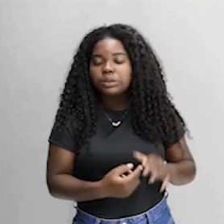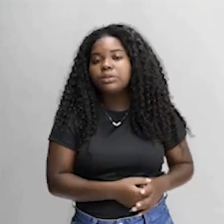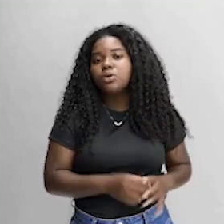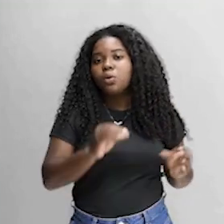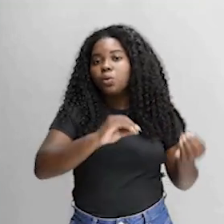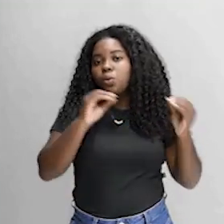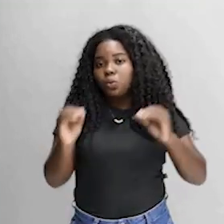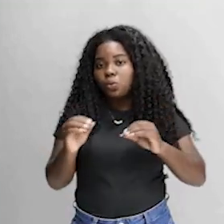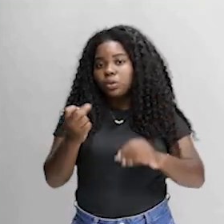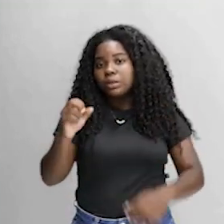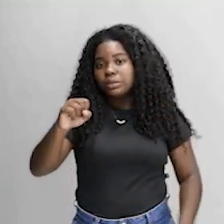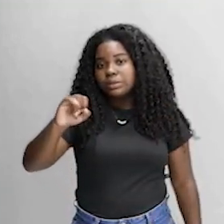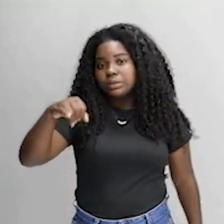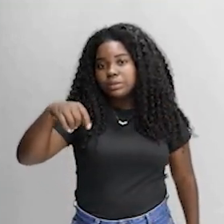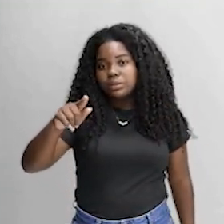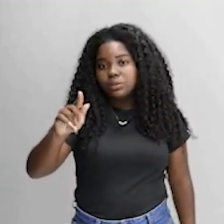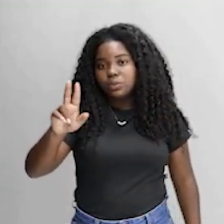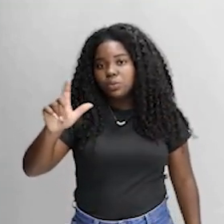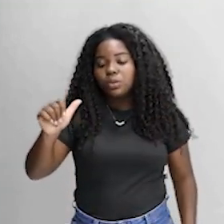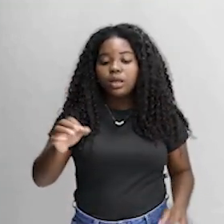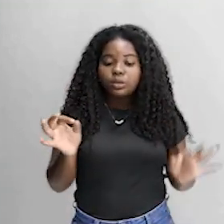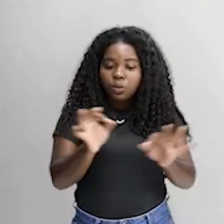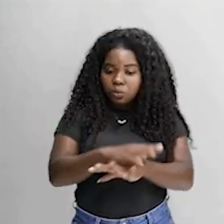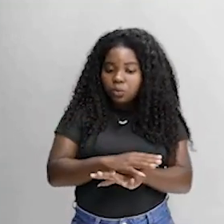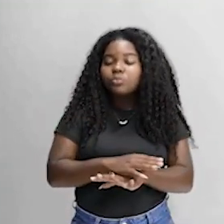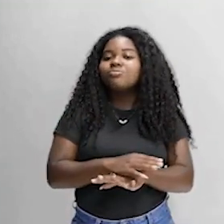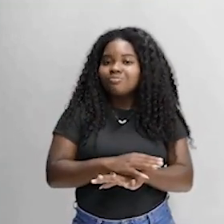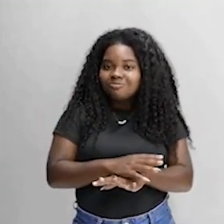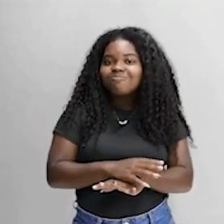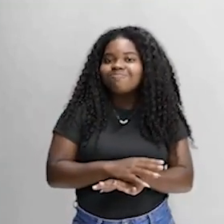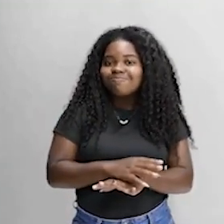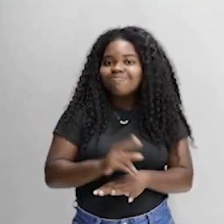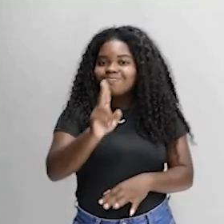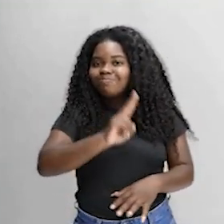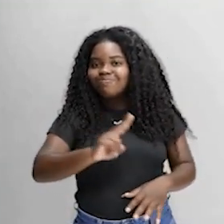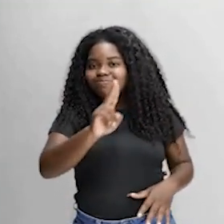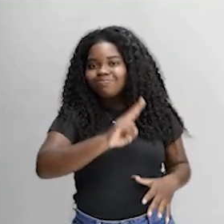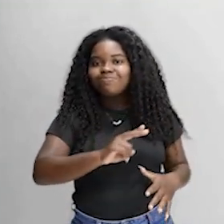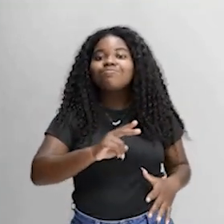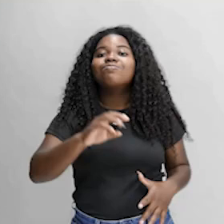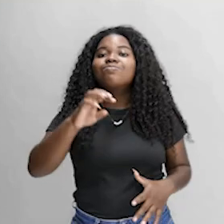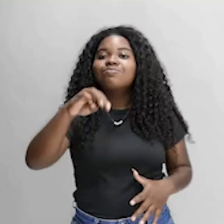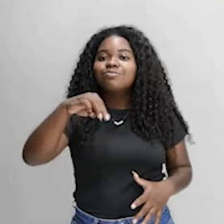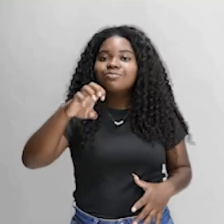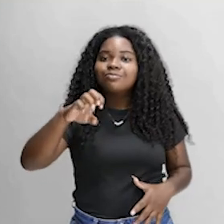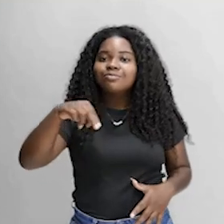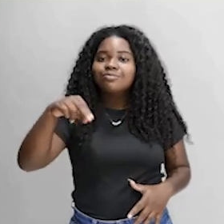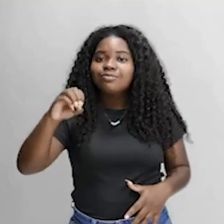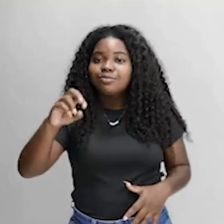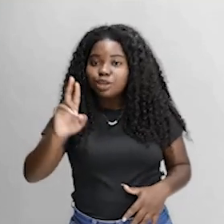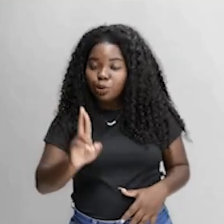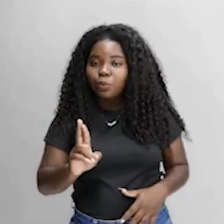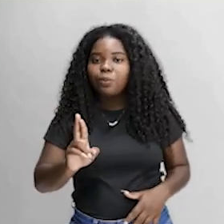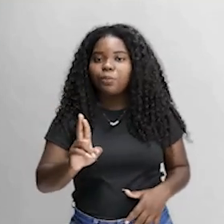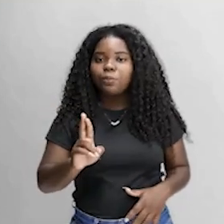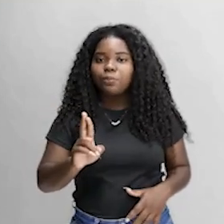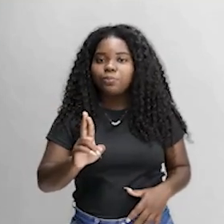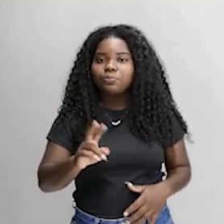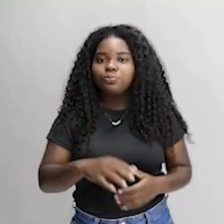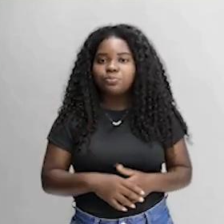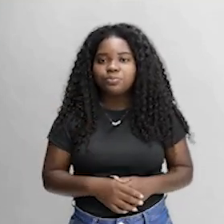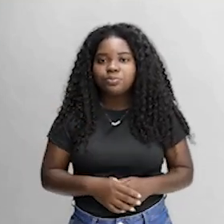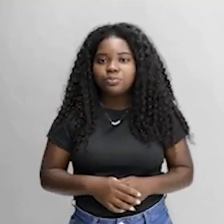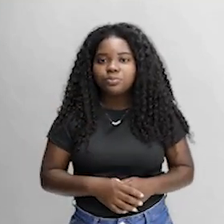termo singular, então a conclusão ela obedeceu à regra de sair da parte mais fraca, do